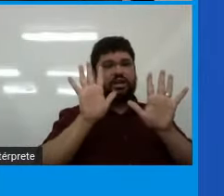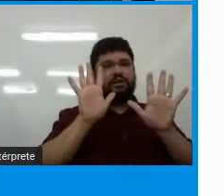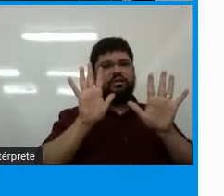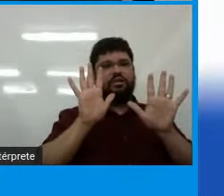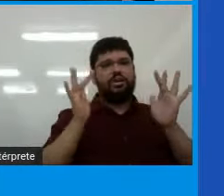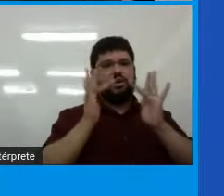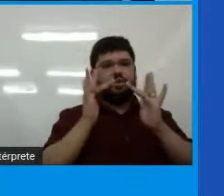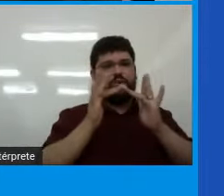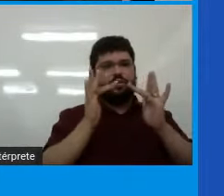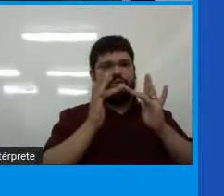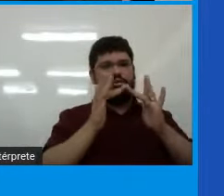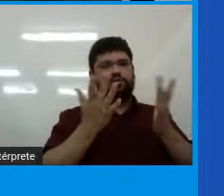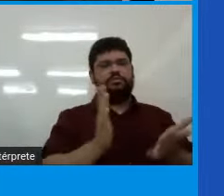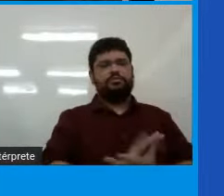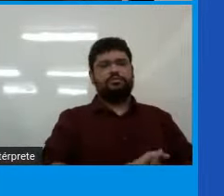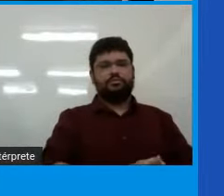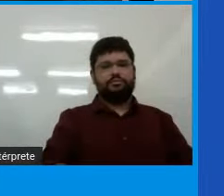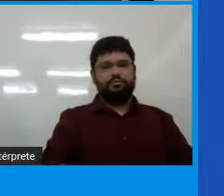Ok?